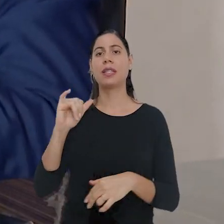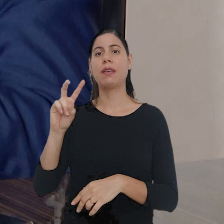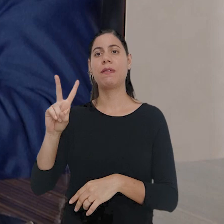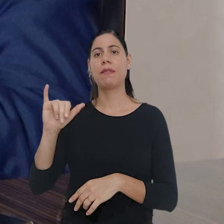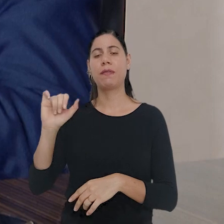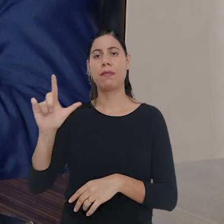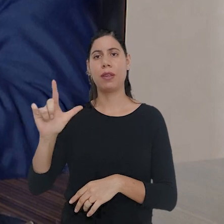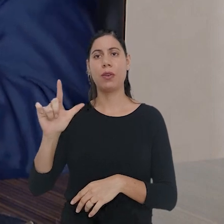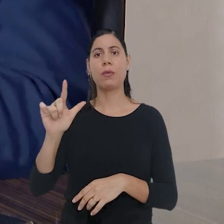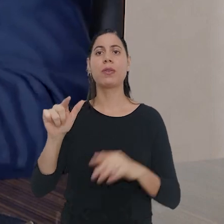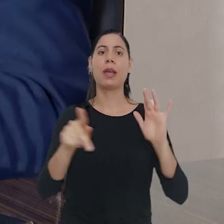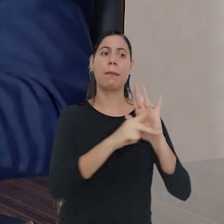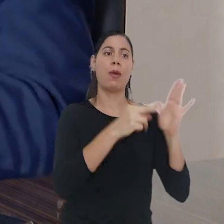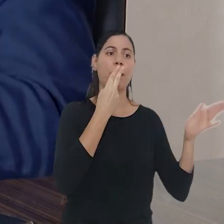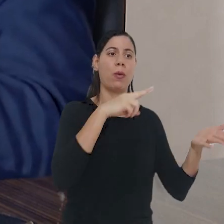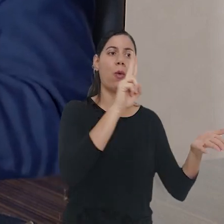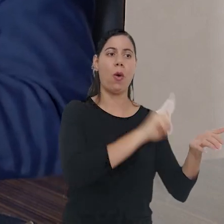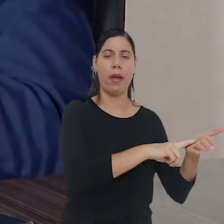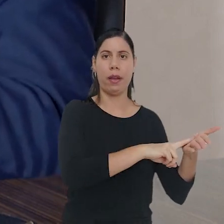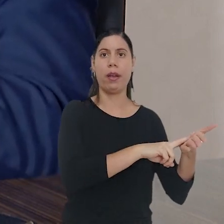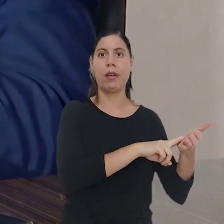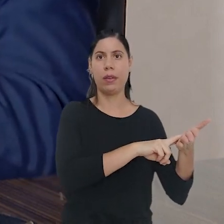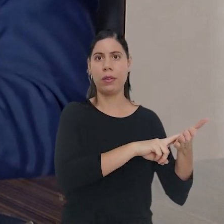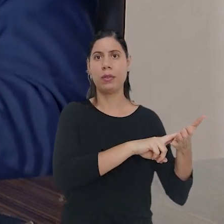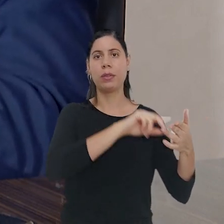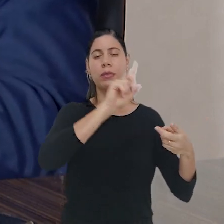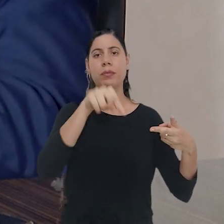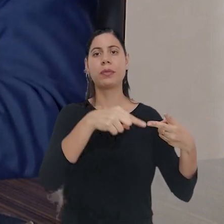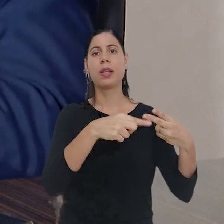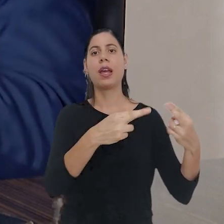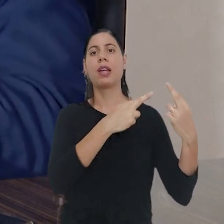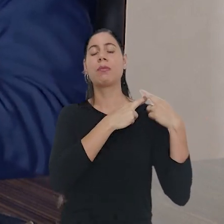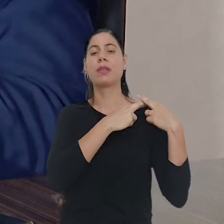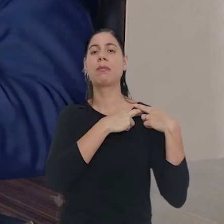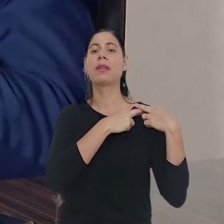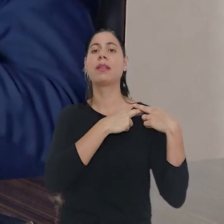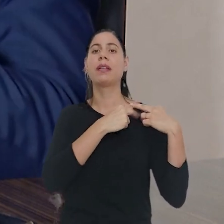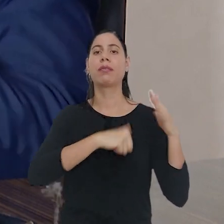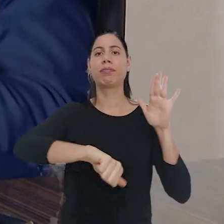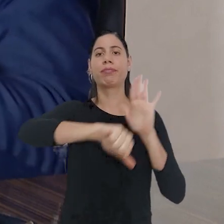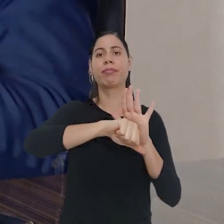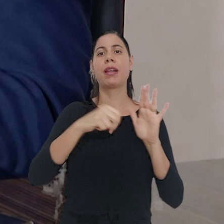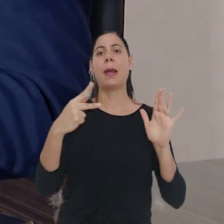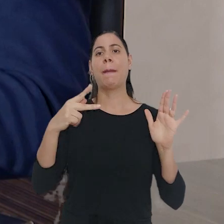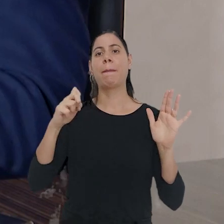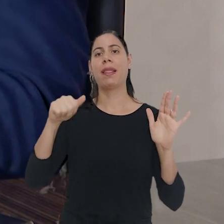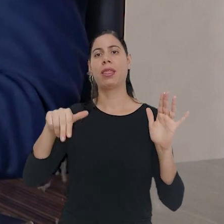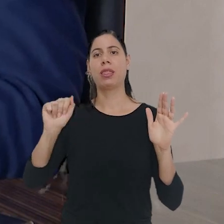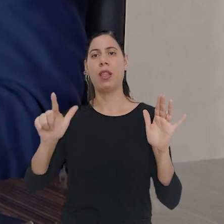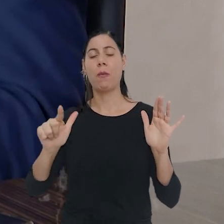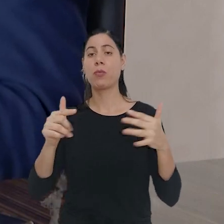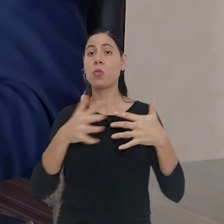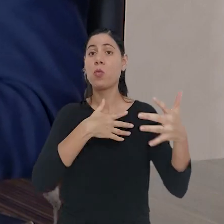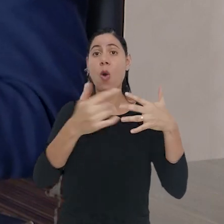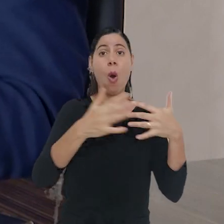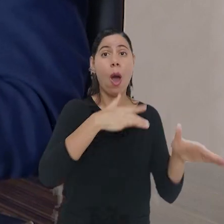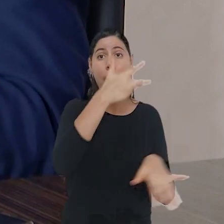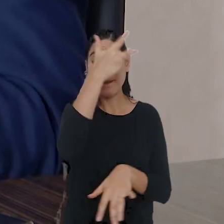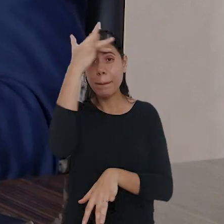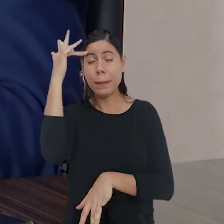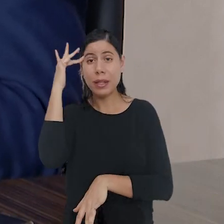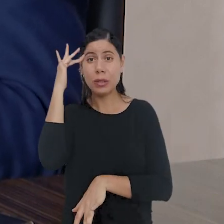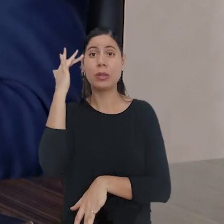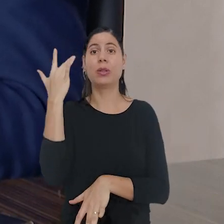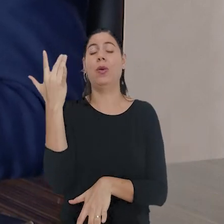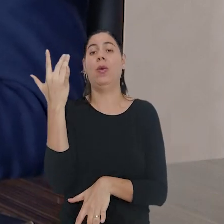civil, que é dos Correios, e temos a responsabilidade penal, que é do agente. Qualquer pessoa que de